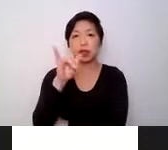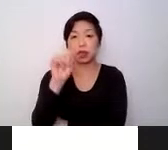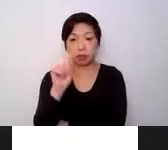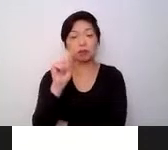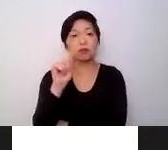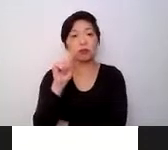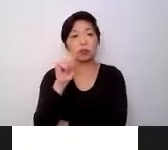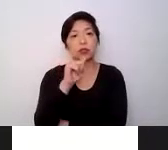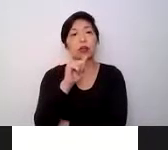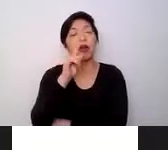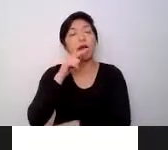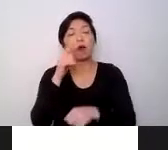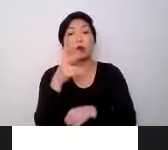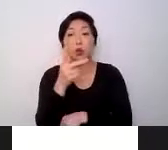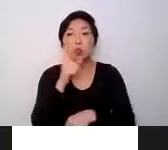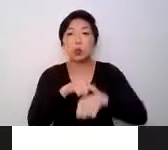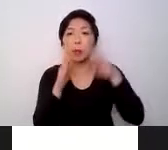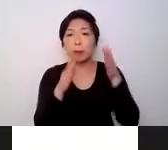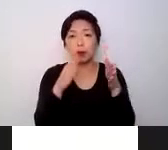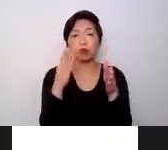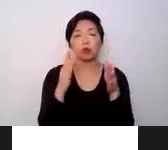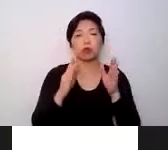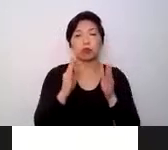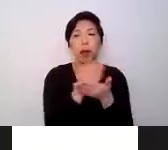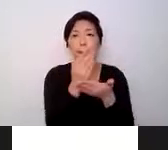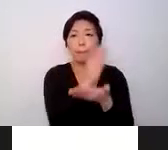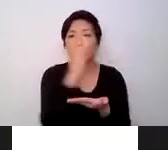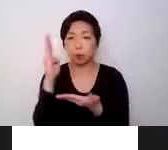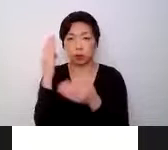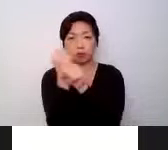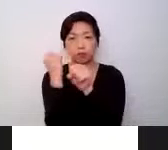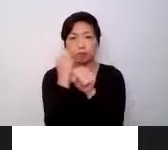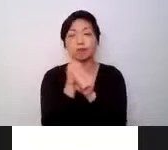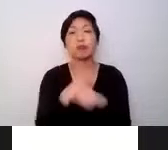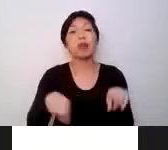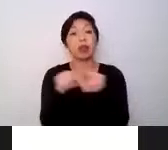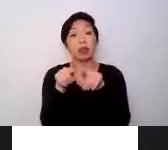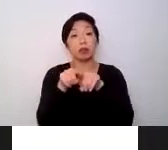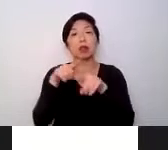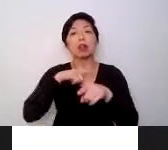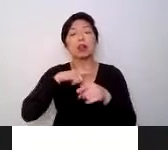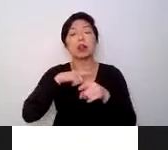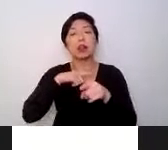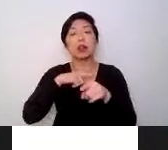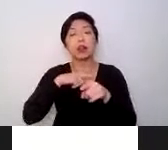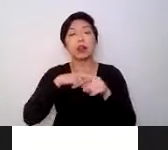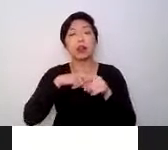construção da biblioteca, né, e a gente consegue perceber esse anel de radiação que ele fez,